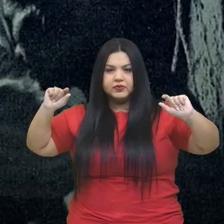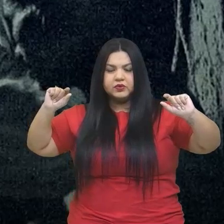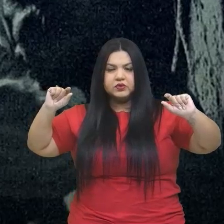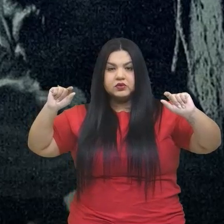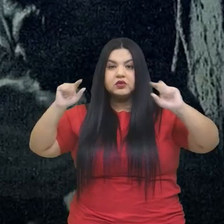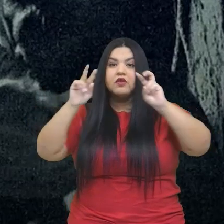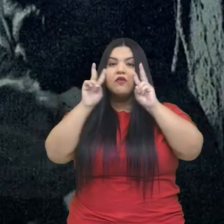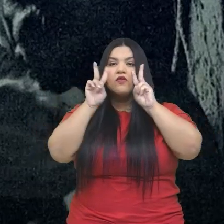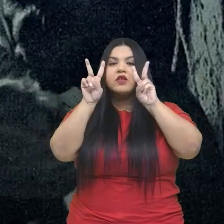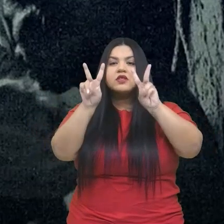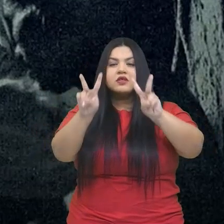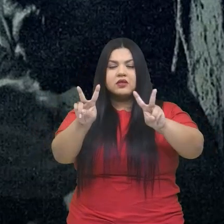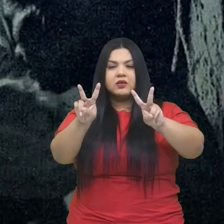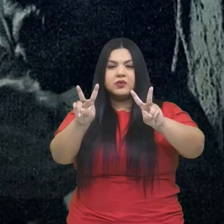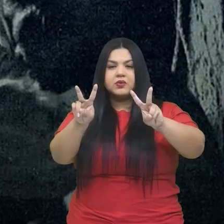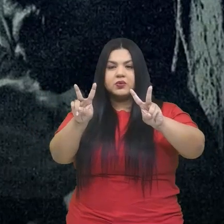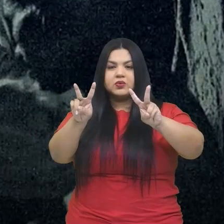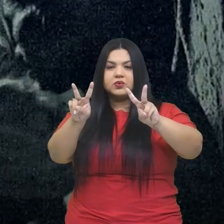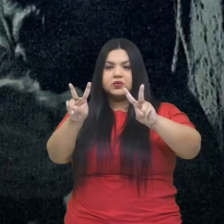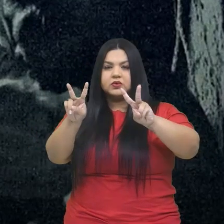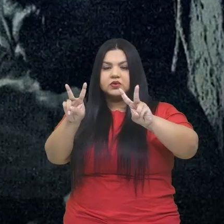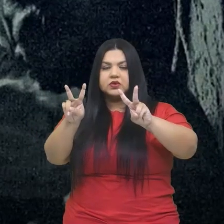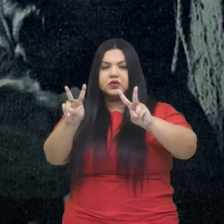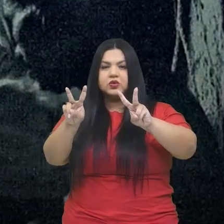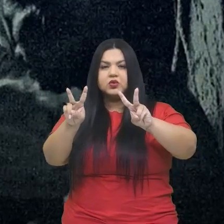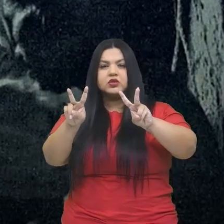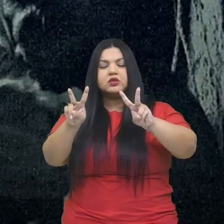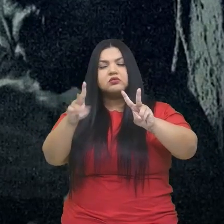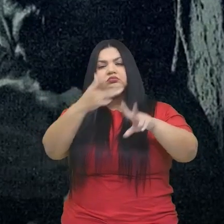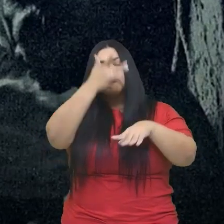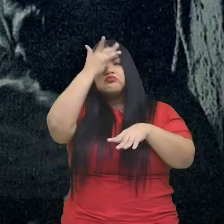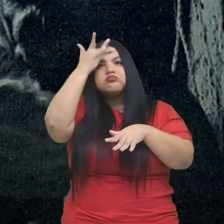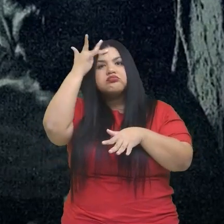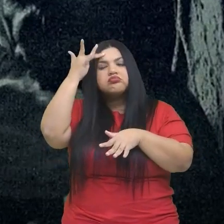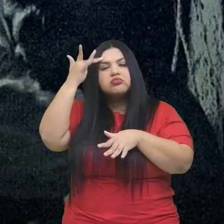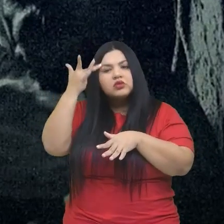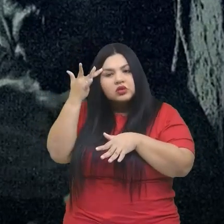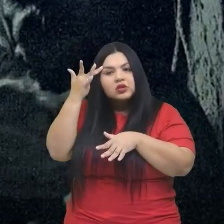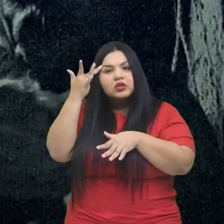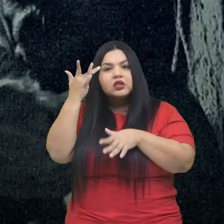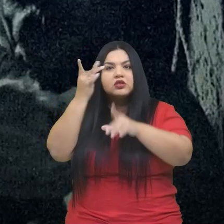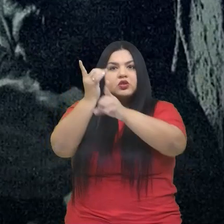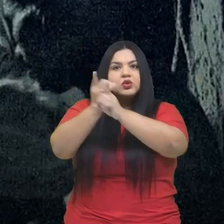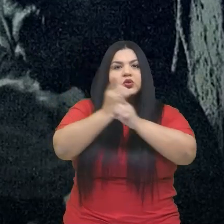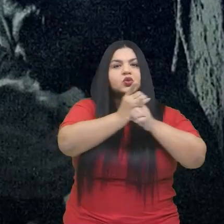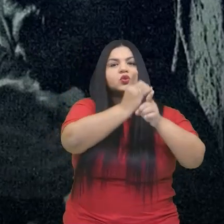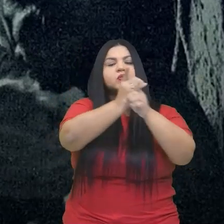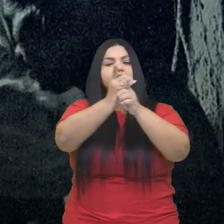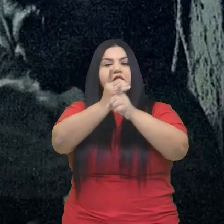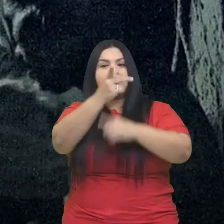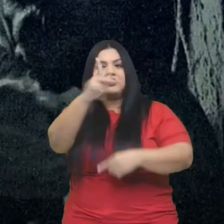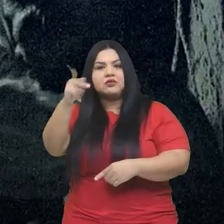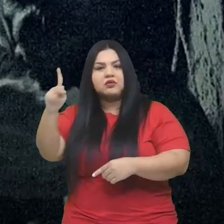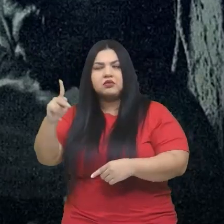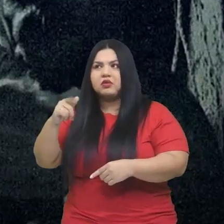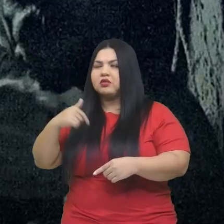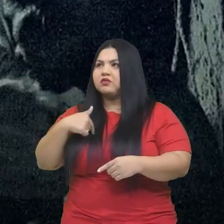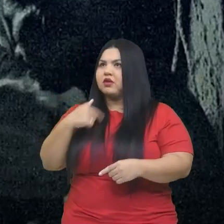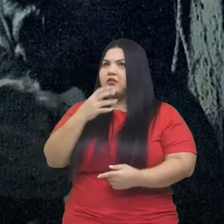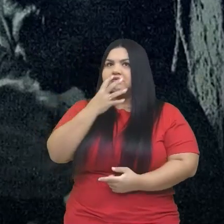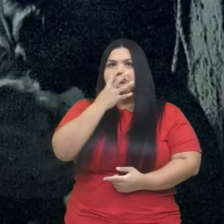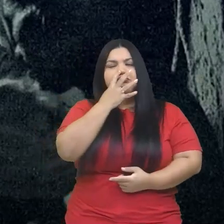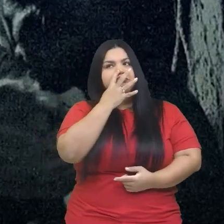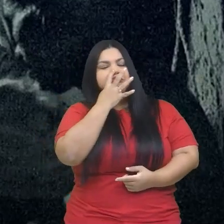visão, né, no caso aí dos exploradores, né, da descoberta deles, que eles ficaram muito encantados,